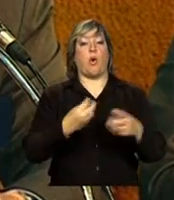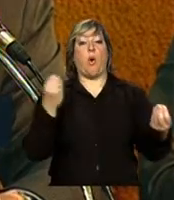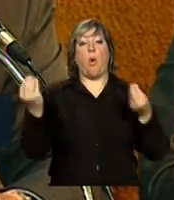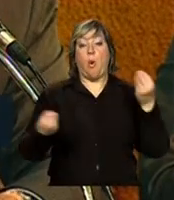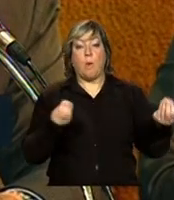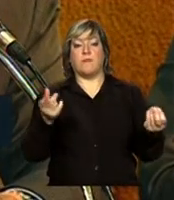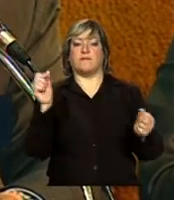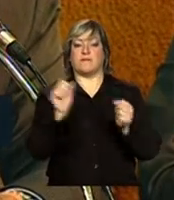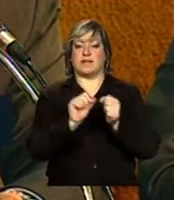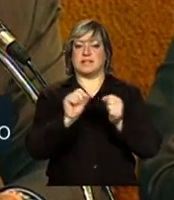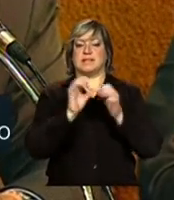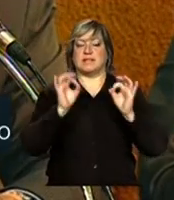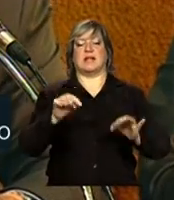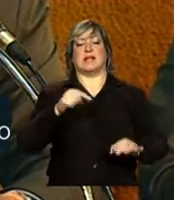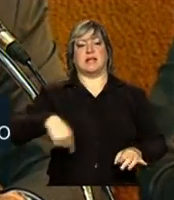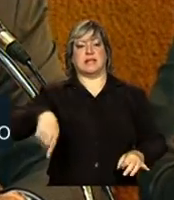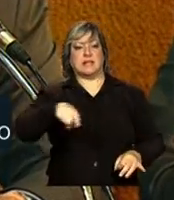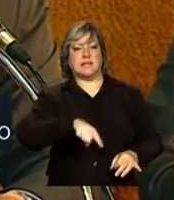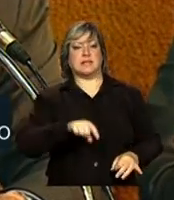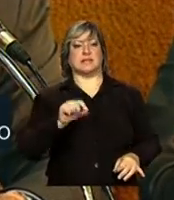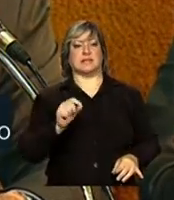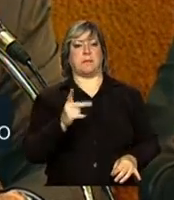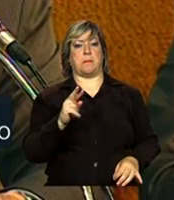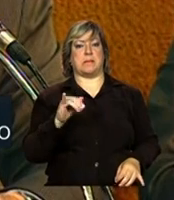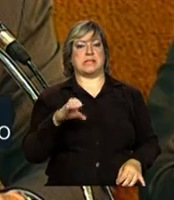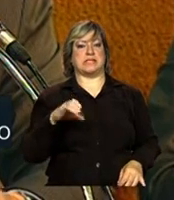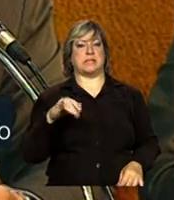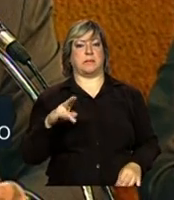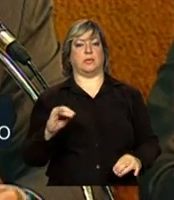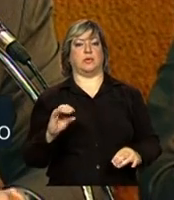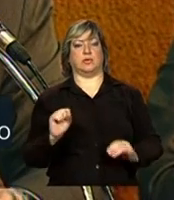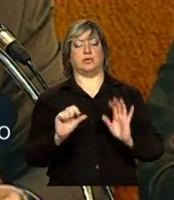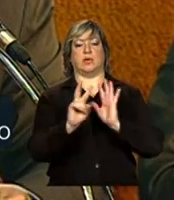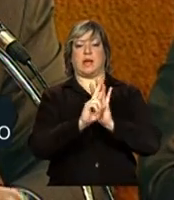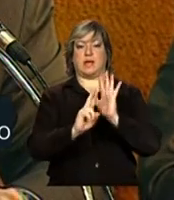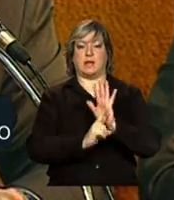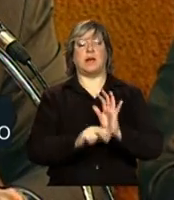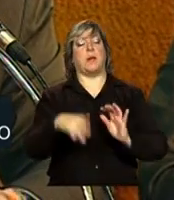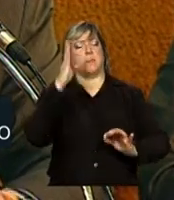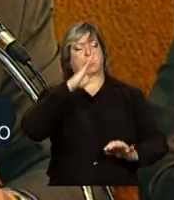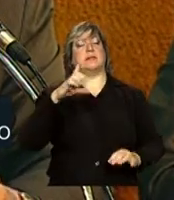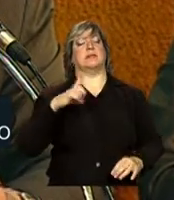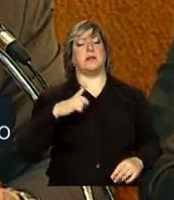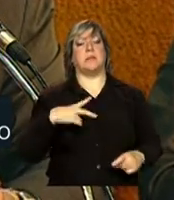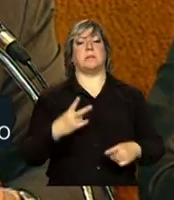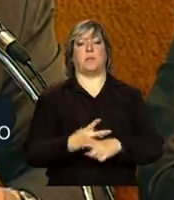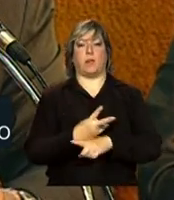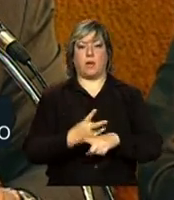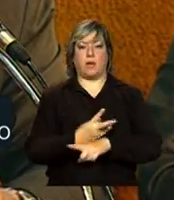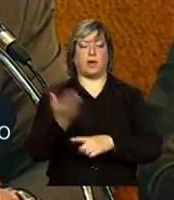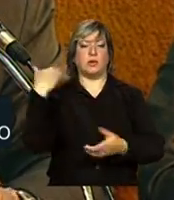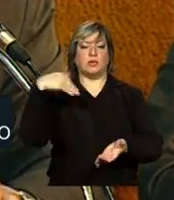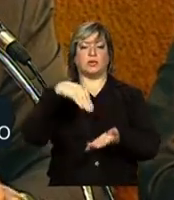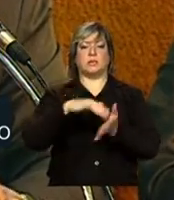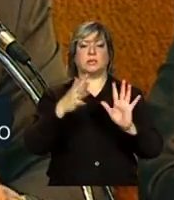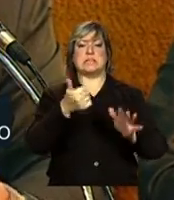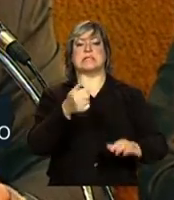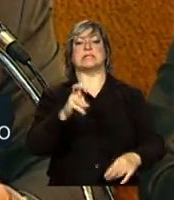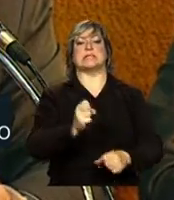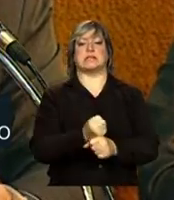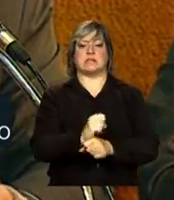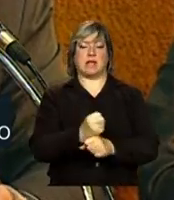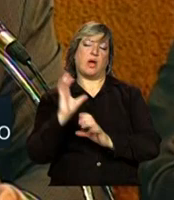concretizar esses princípios de concretizar essa atuação e o Brasil tem buscado ao longo eh dos últimos 15 anos